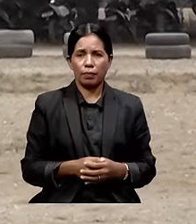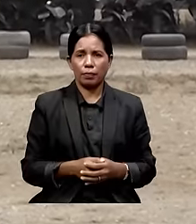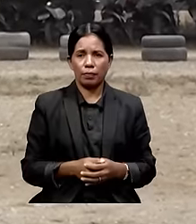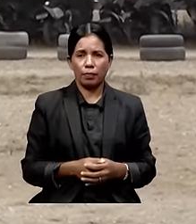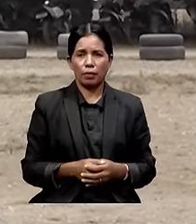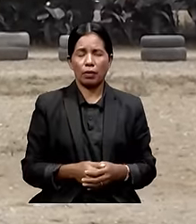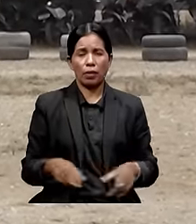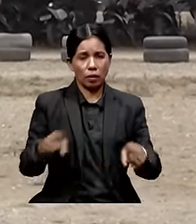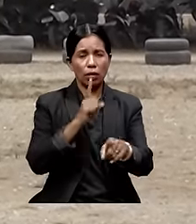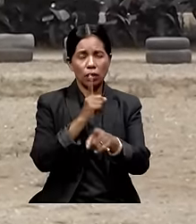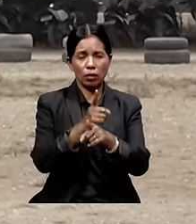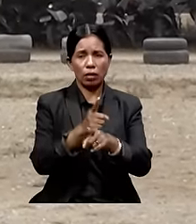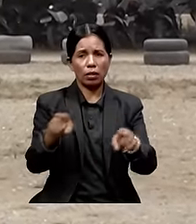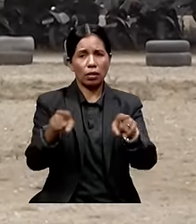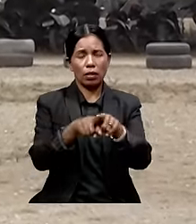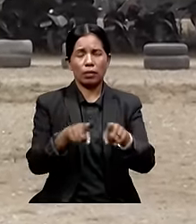Ansané, galai!